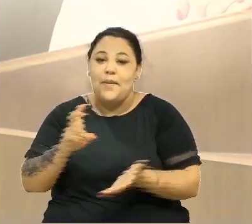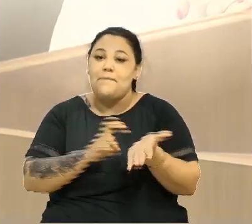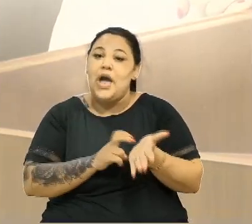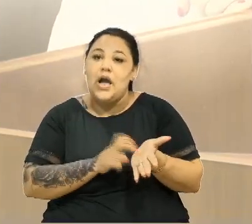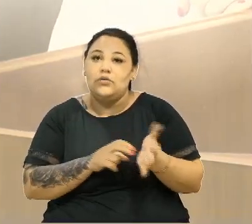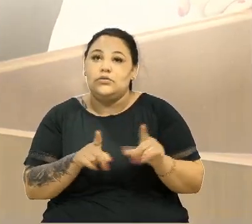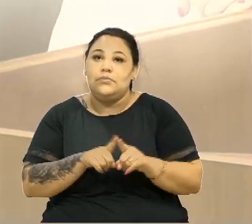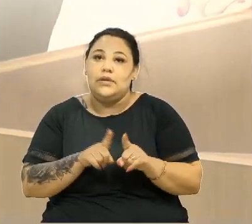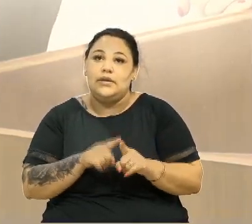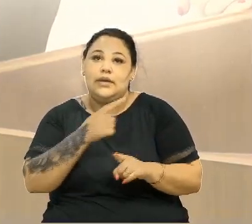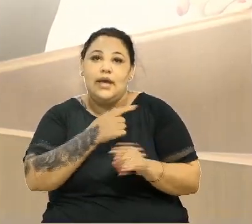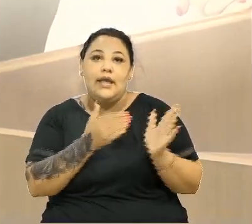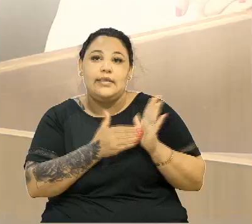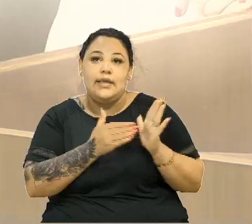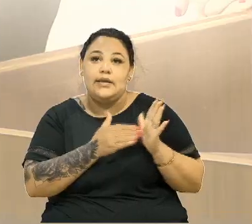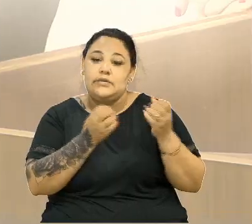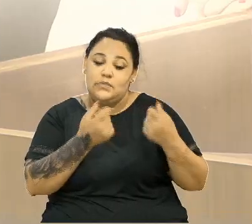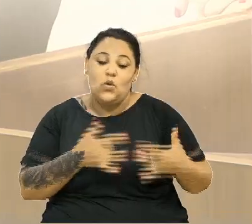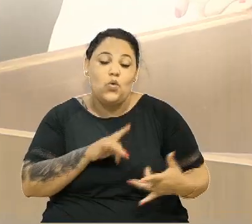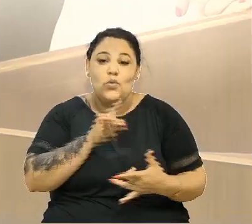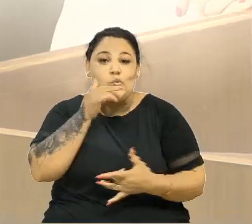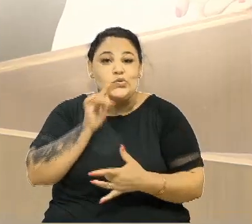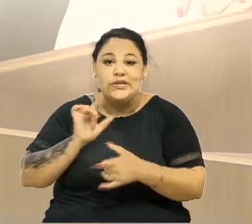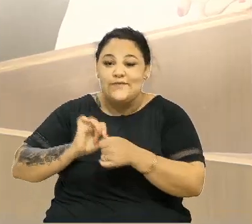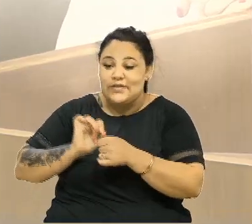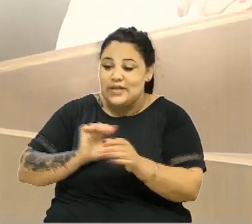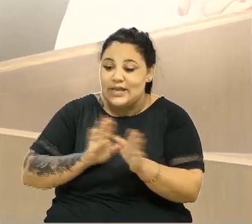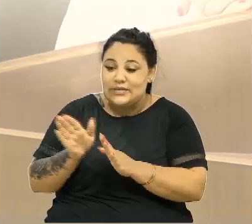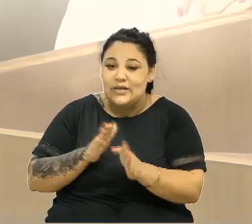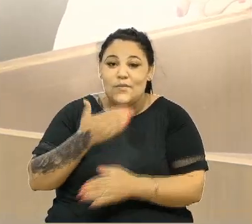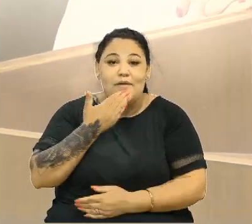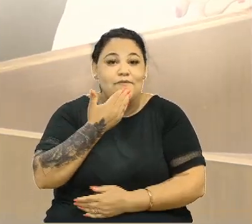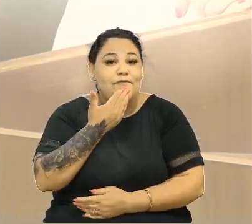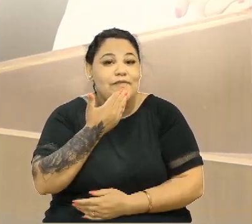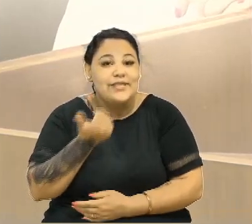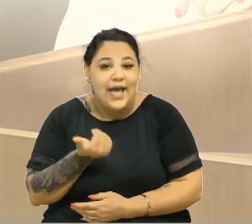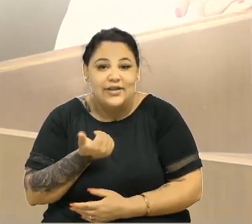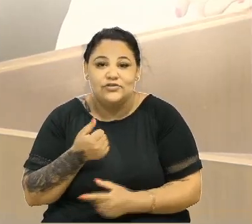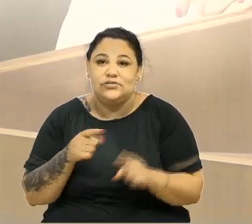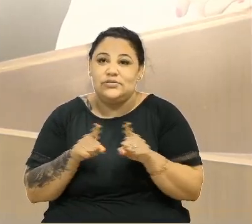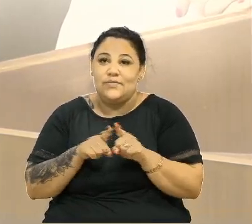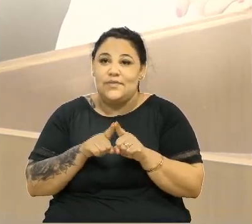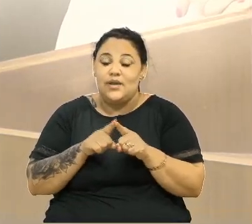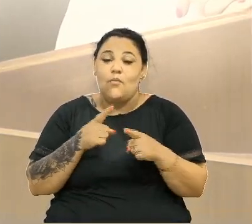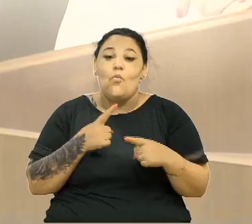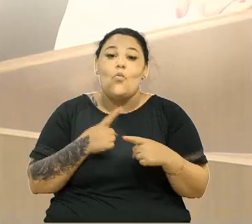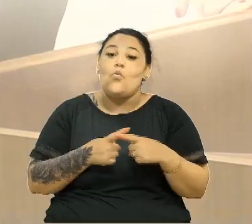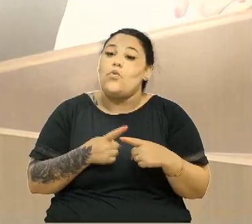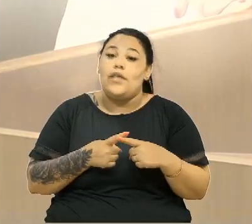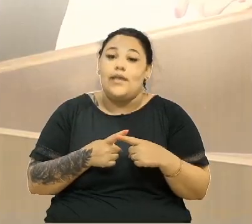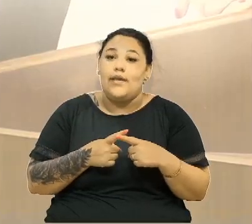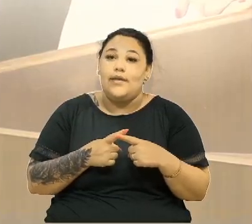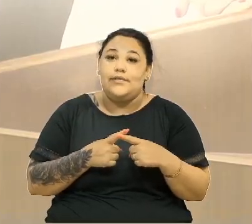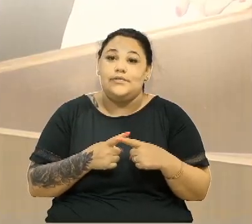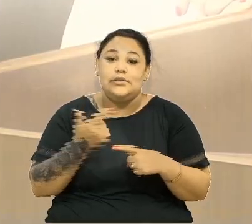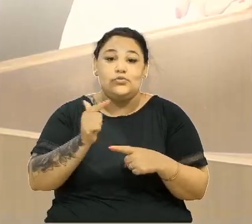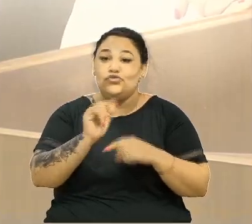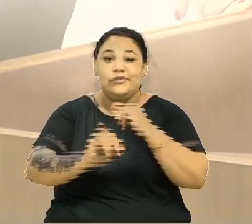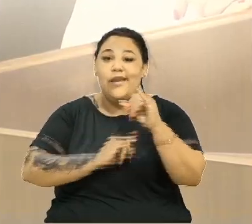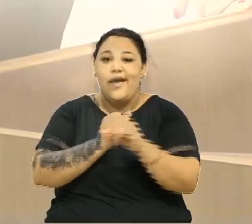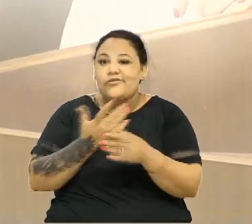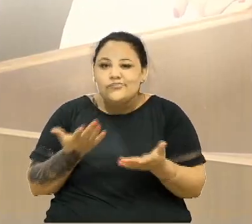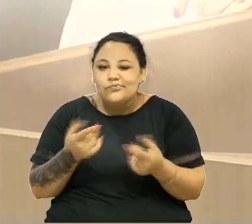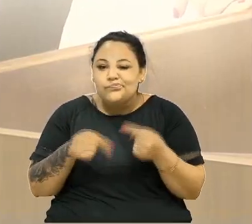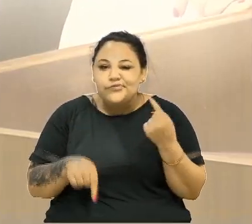vice falou que teve uma situação que eles não estavam conseguindo acessar um benefício porque não tinham acesso à internet.